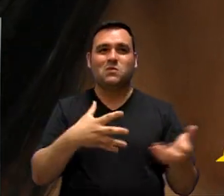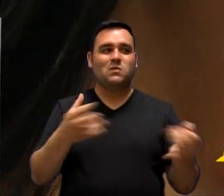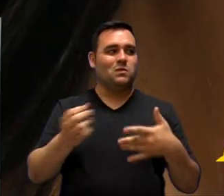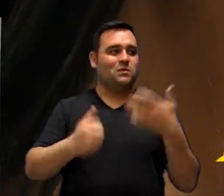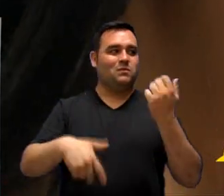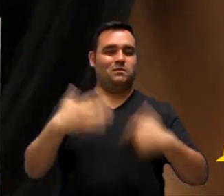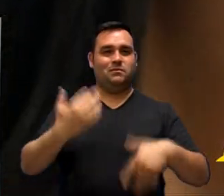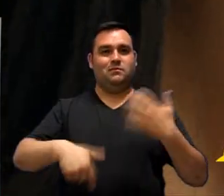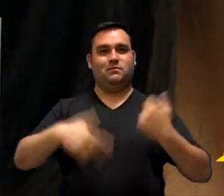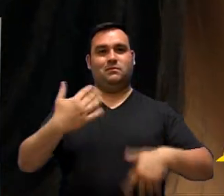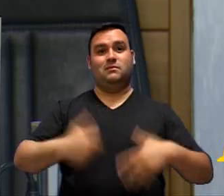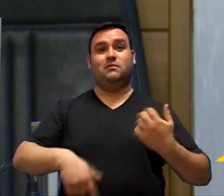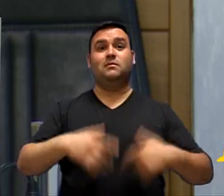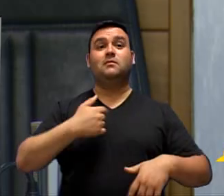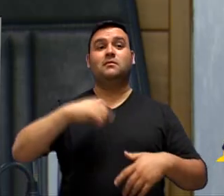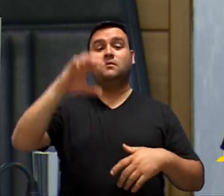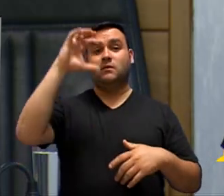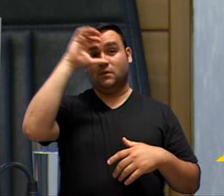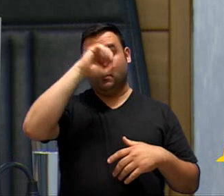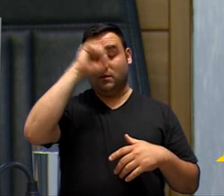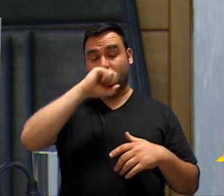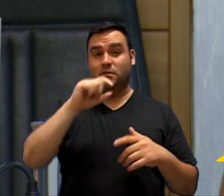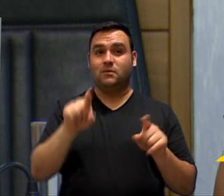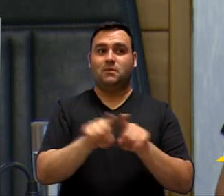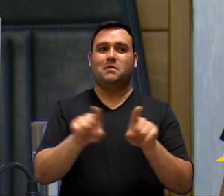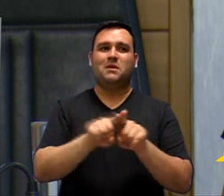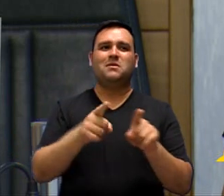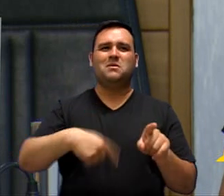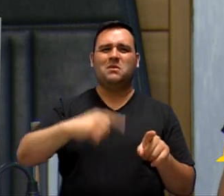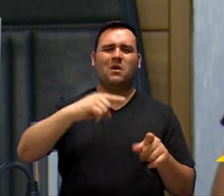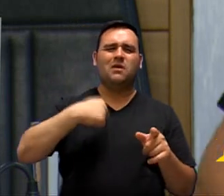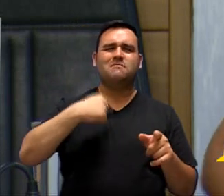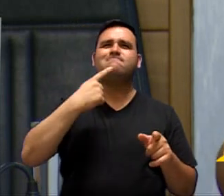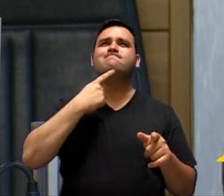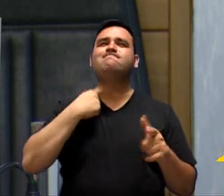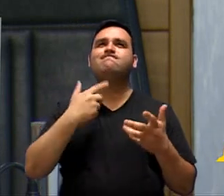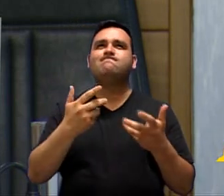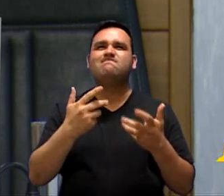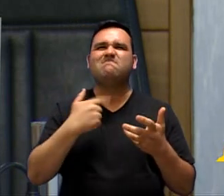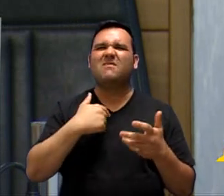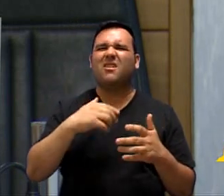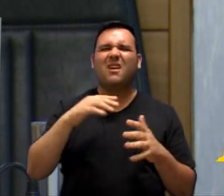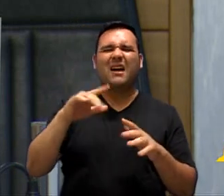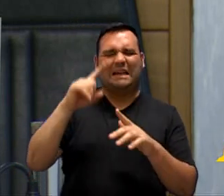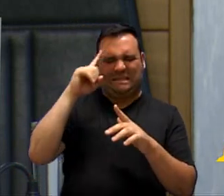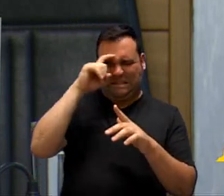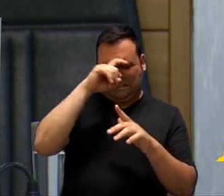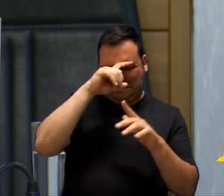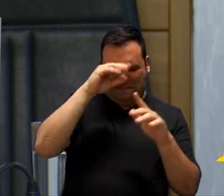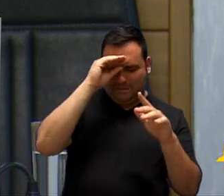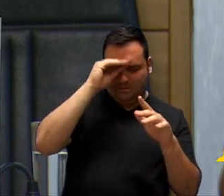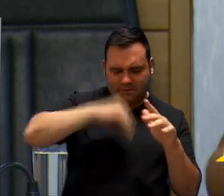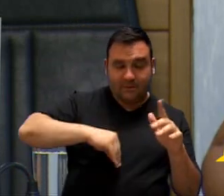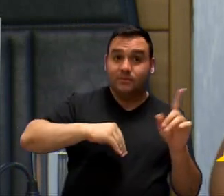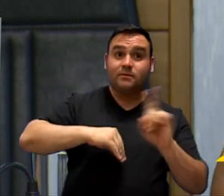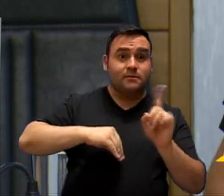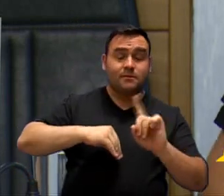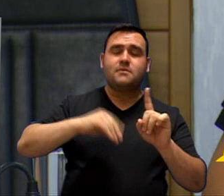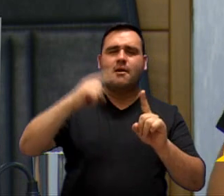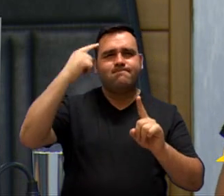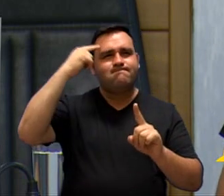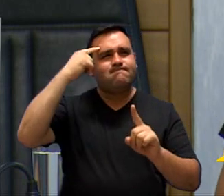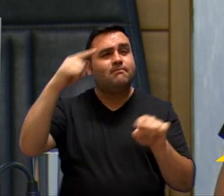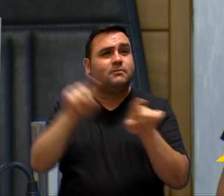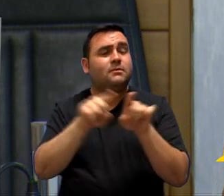contar. Aprendi que nunca devemos desistir dos nossos sonhos e, principalmente, nunca esquecer